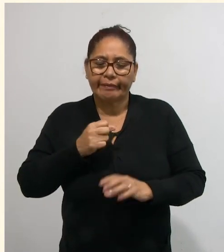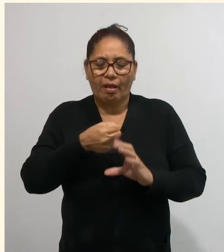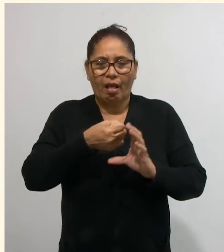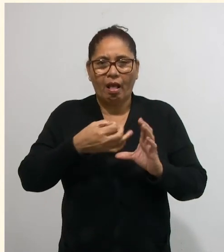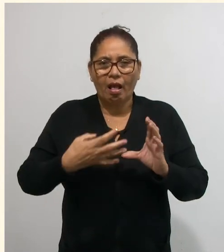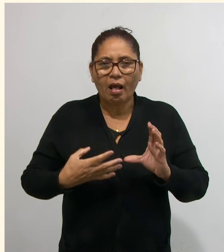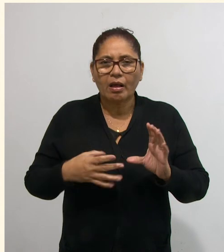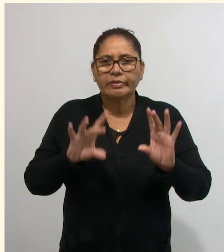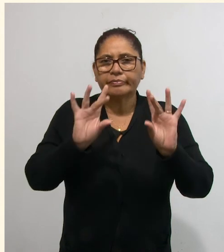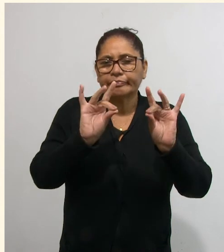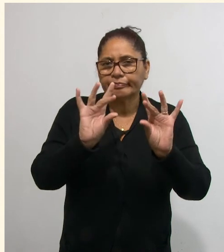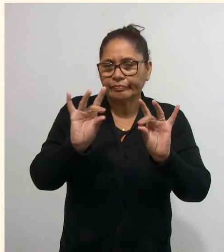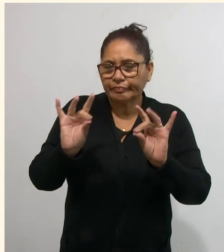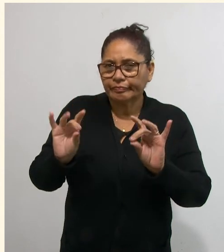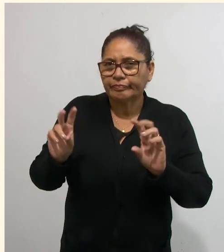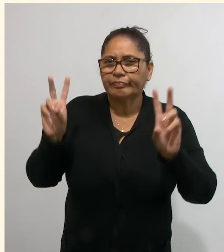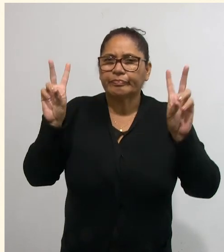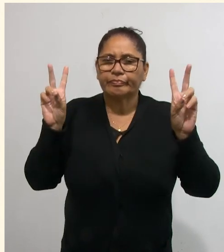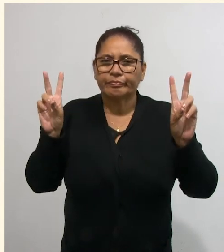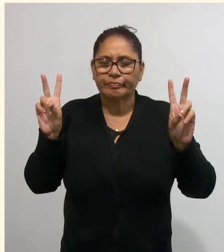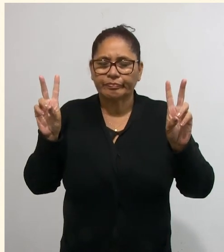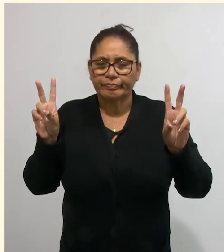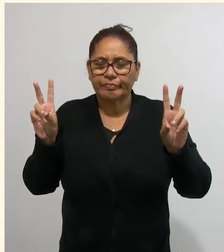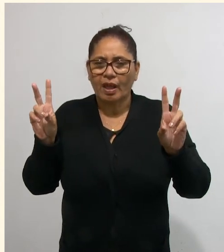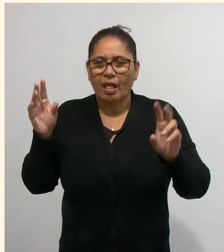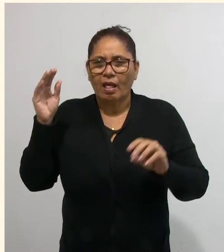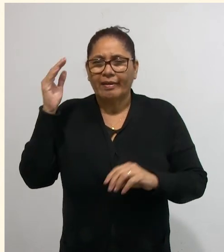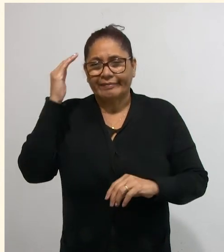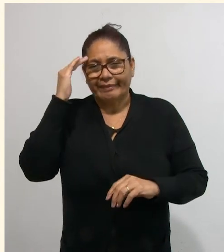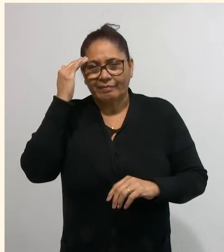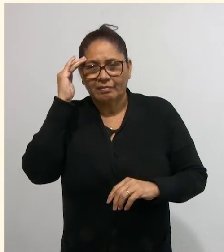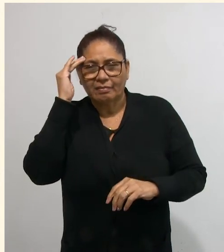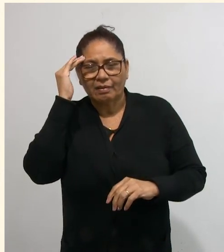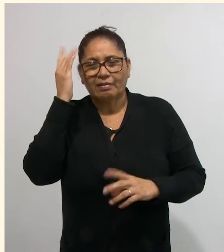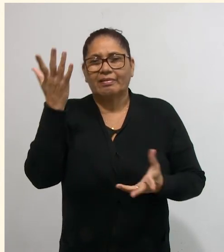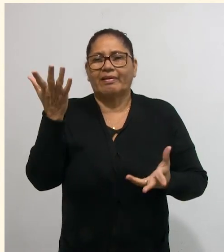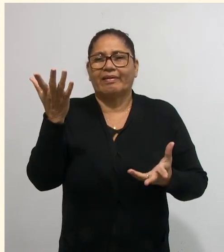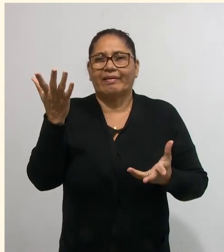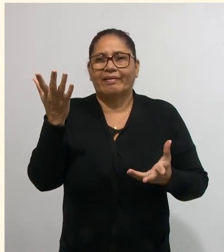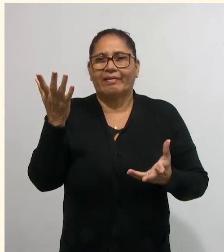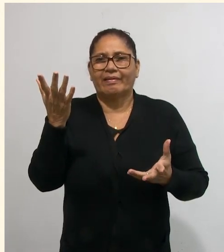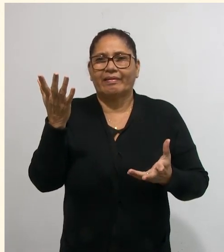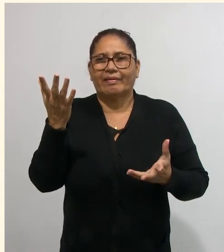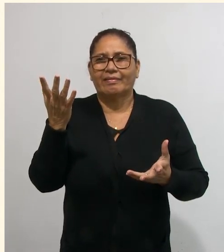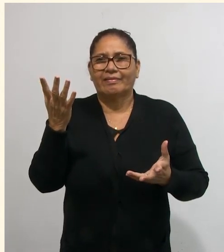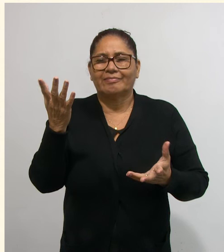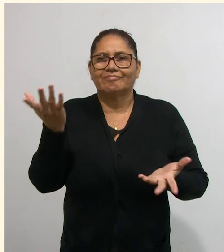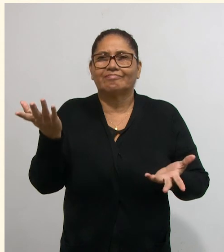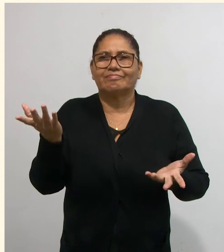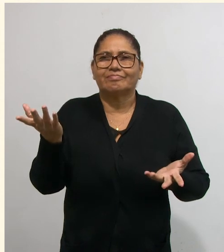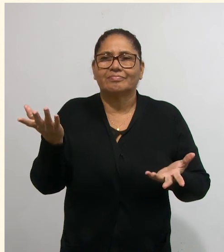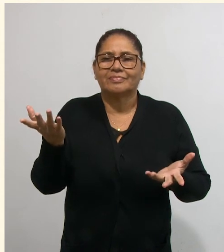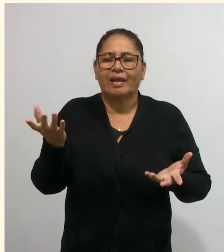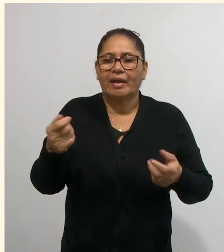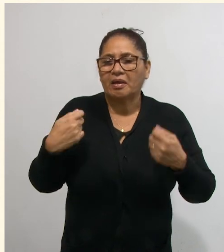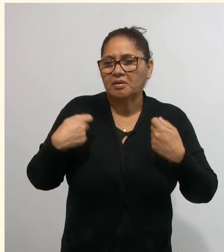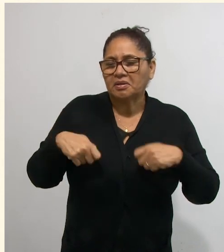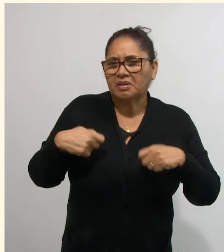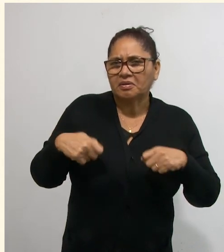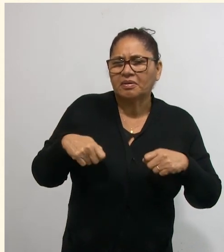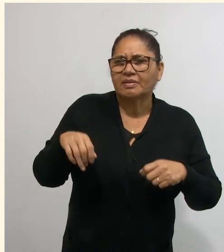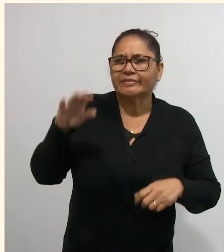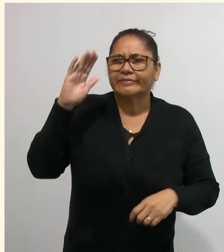ter um caráter científico e sistemático, ser compreensível, possível de ser assimilado,